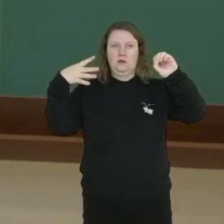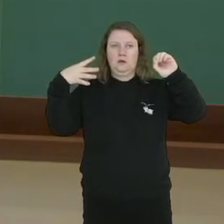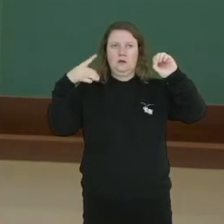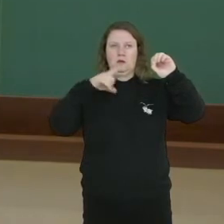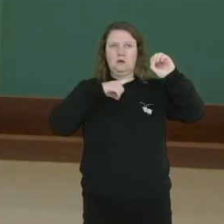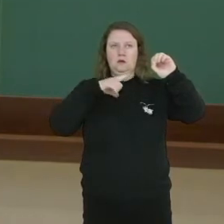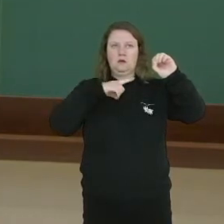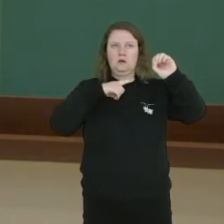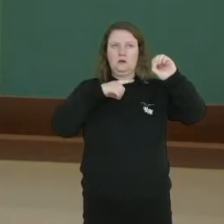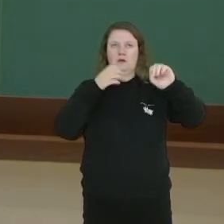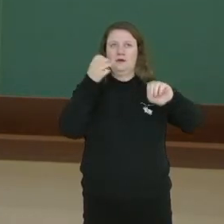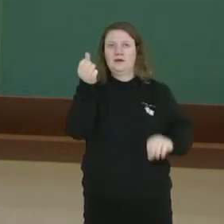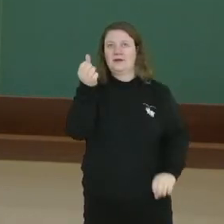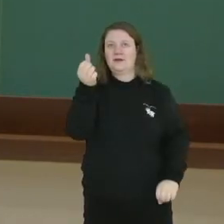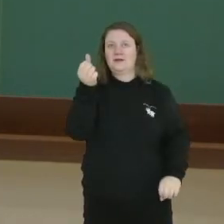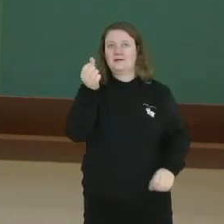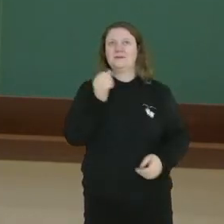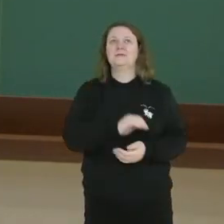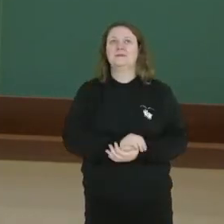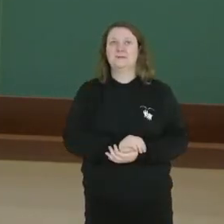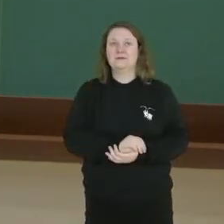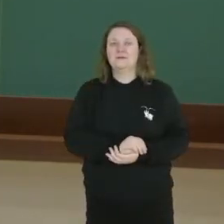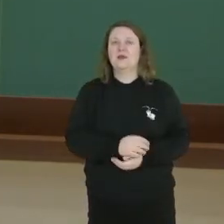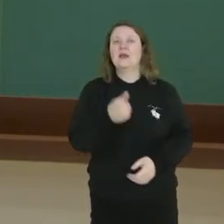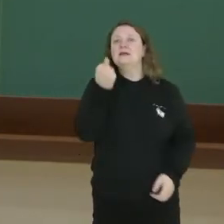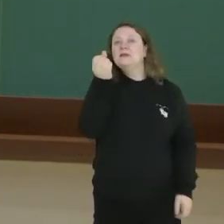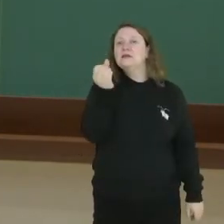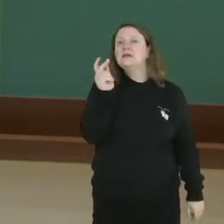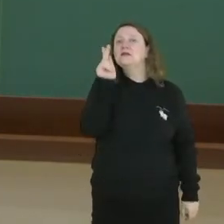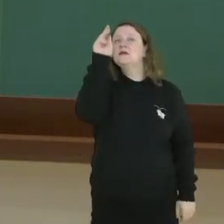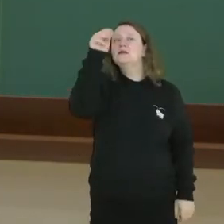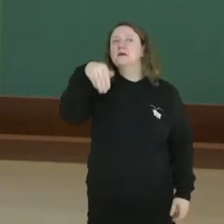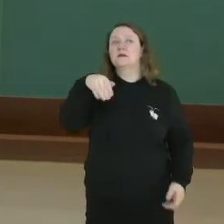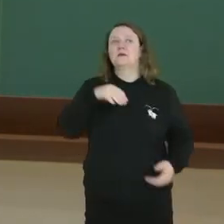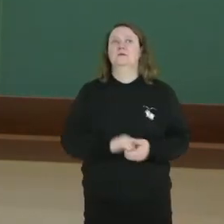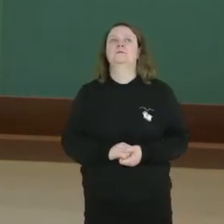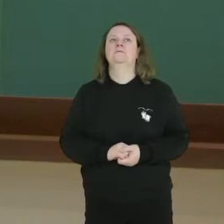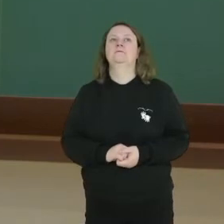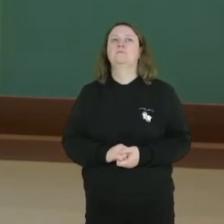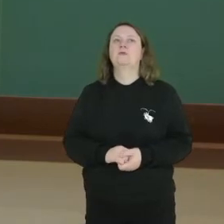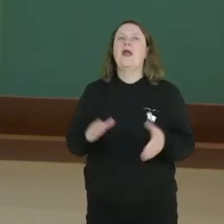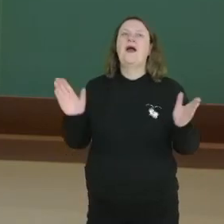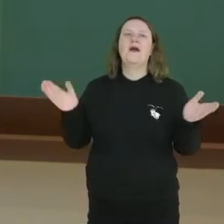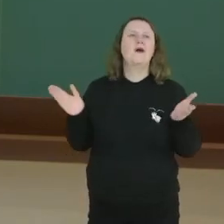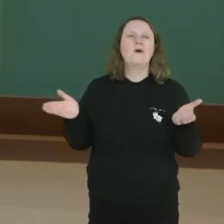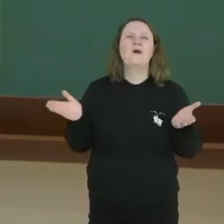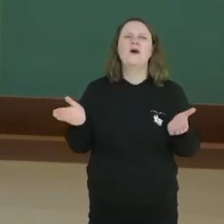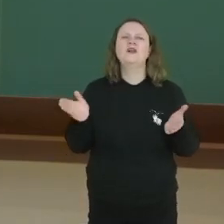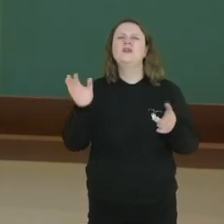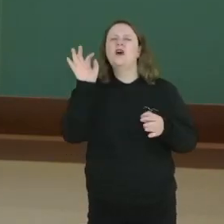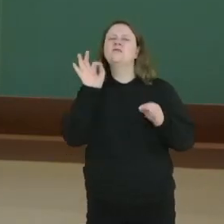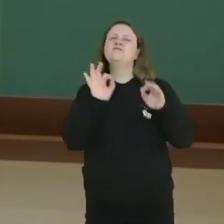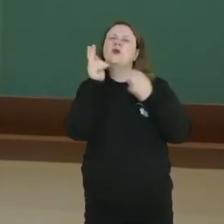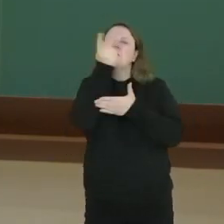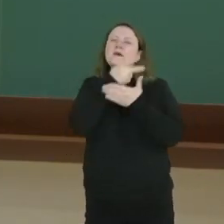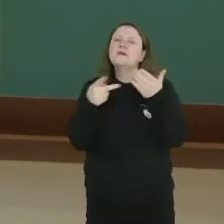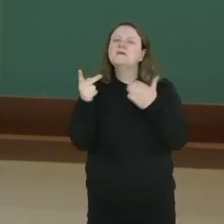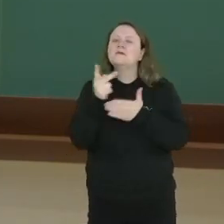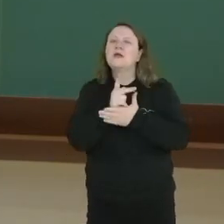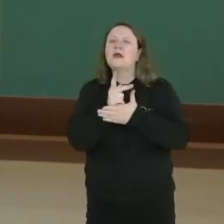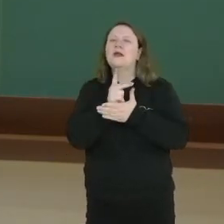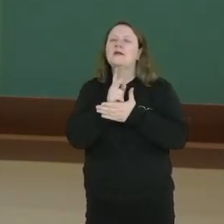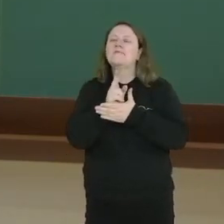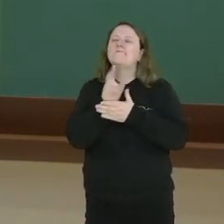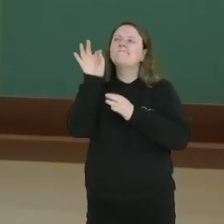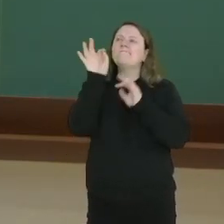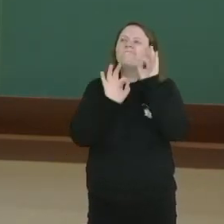tenho 6. No caso aqui, 6 quilômetros. Então, pronto, rabisquei um pouquinho. Eu peguei algo